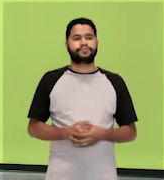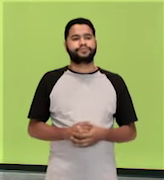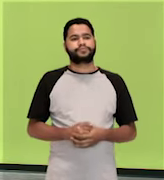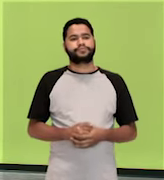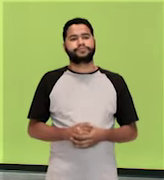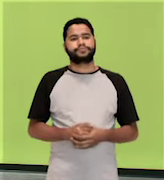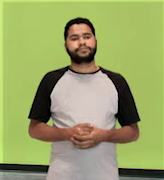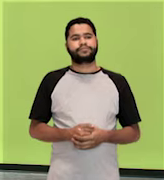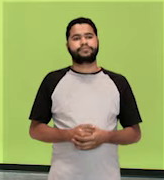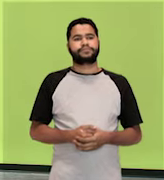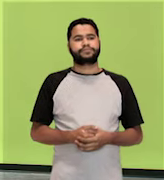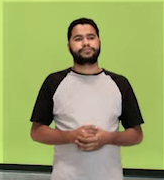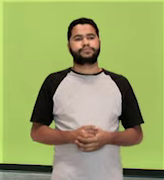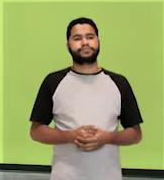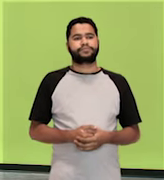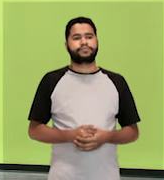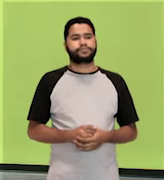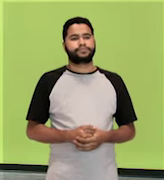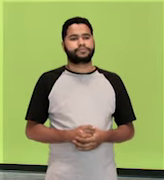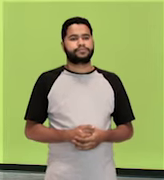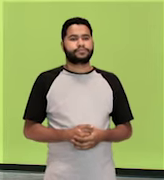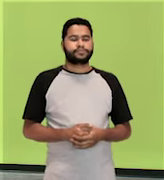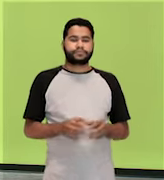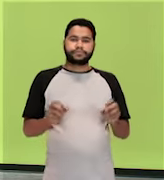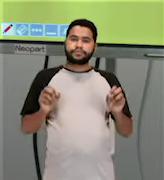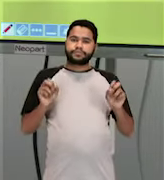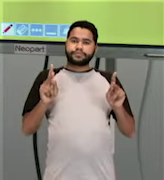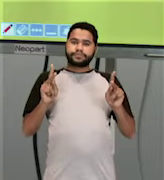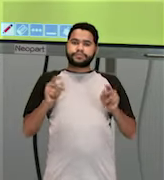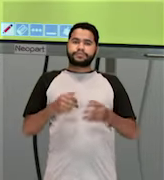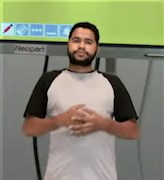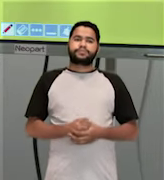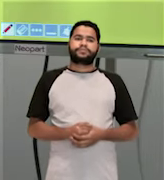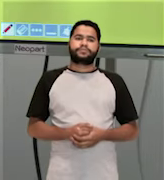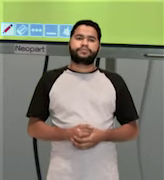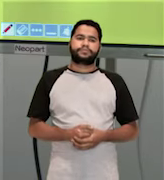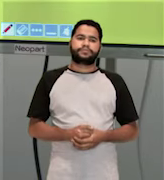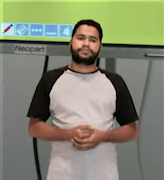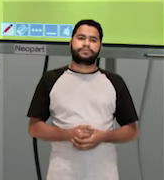aqui. 3/10. Ok?